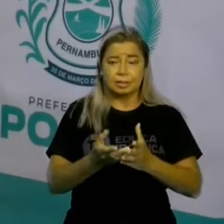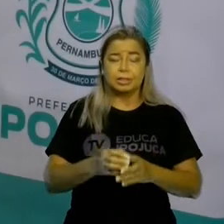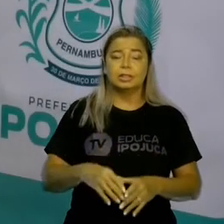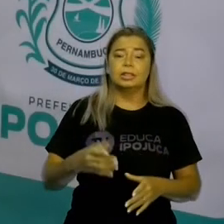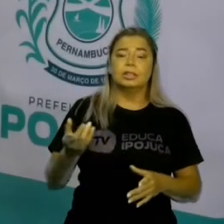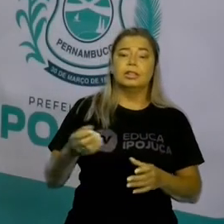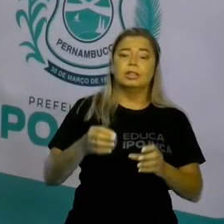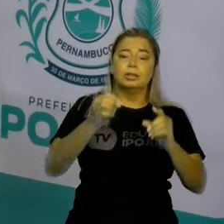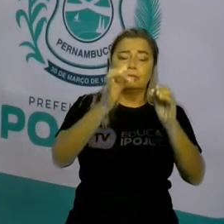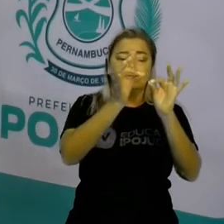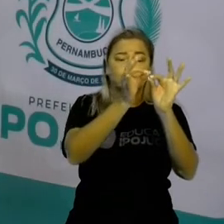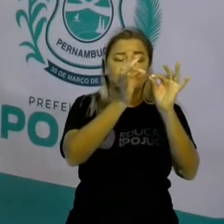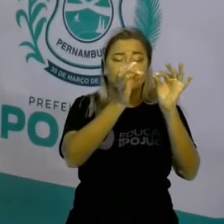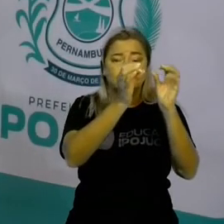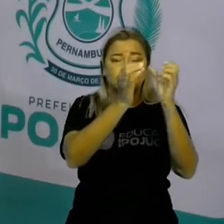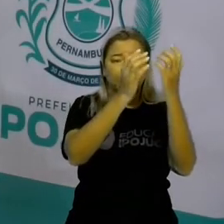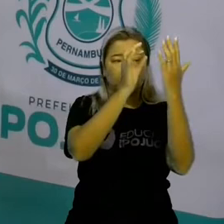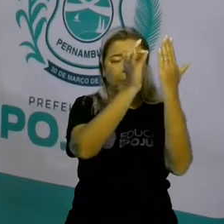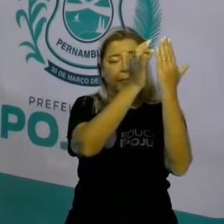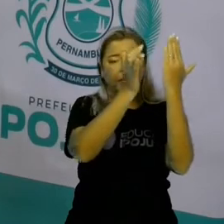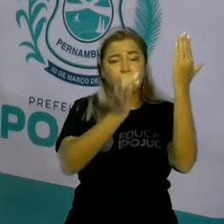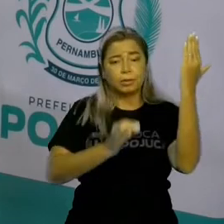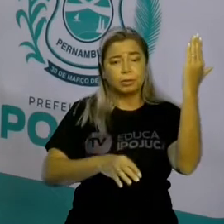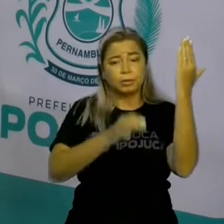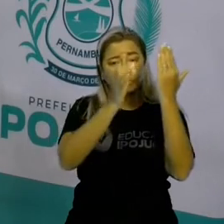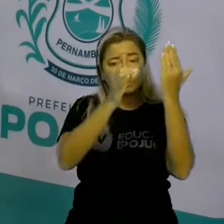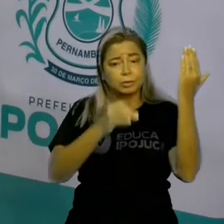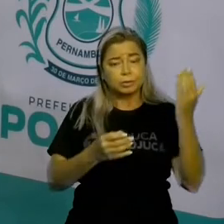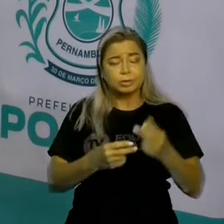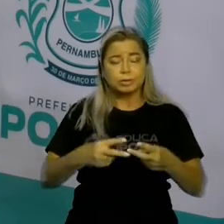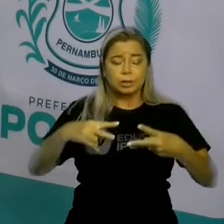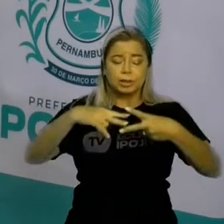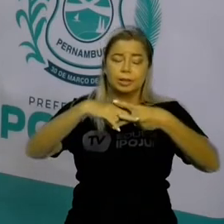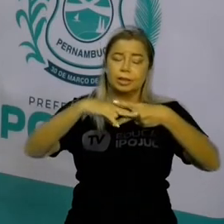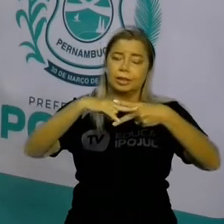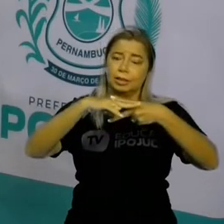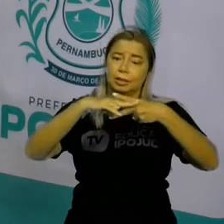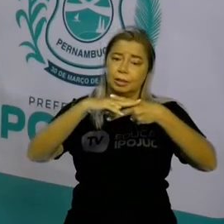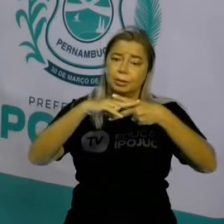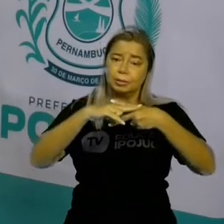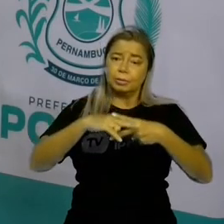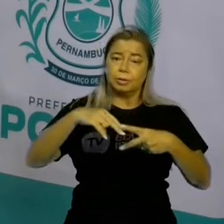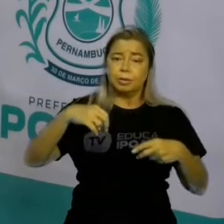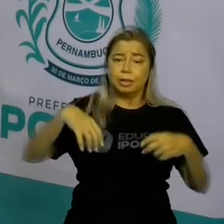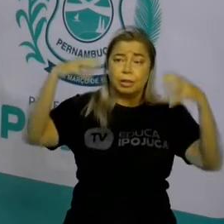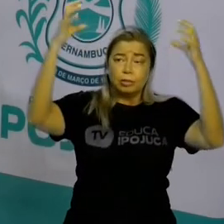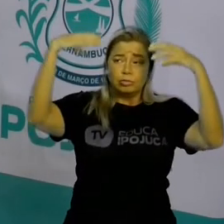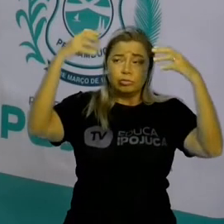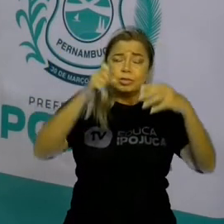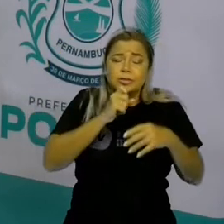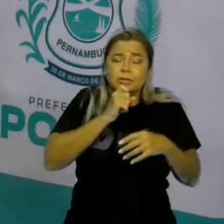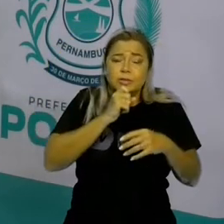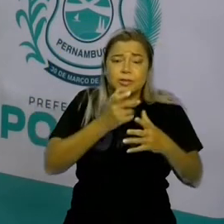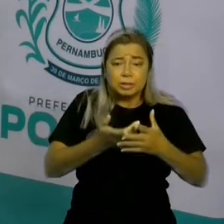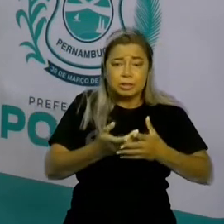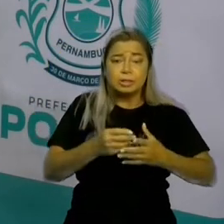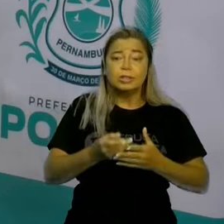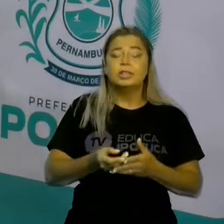que foi a fruta do inverno, e na primavera, a acerola.